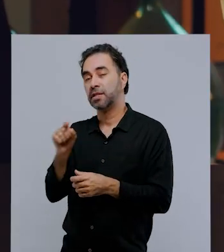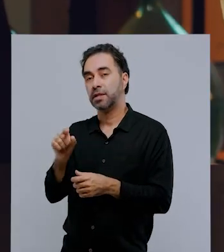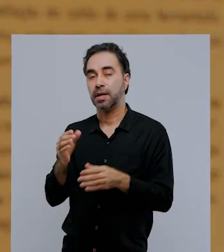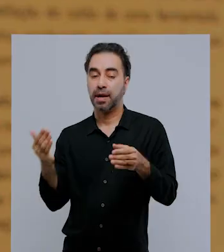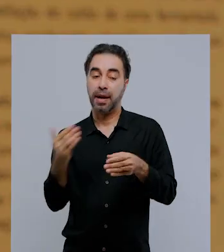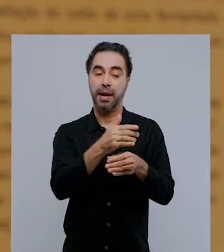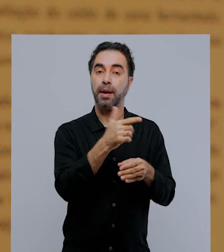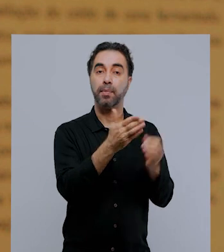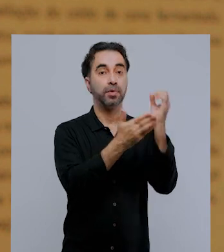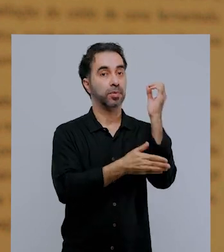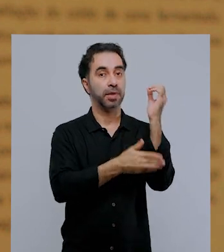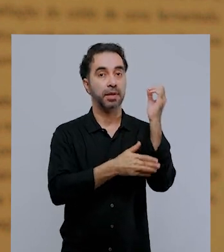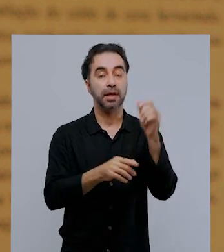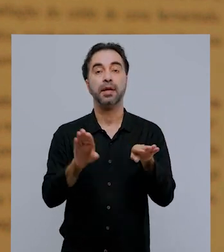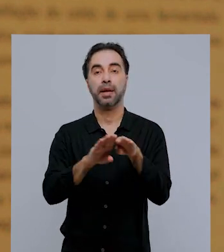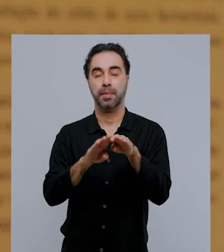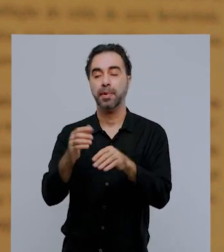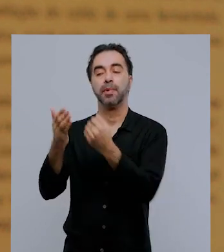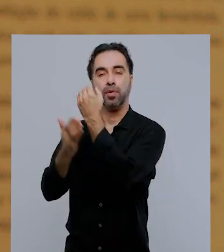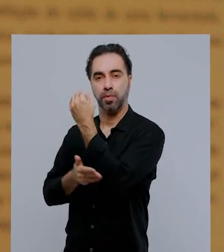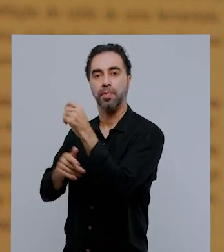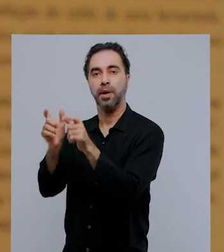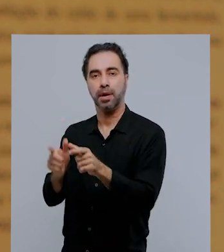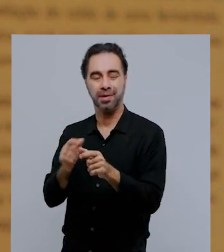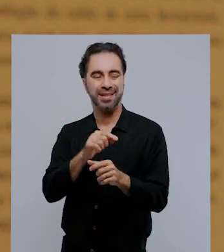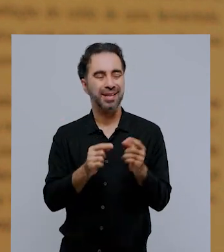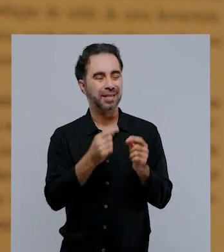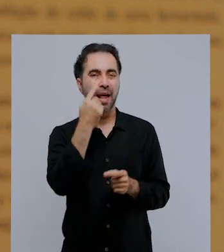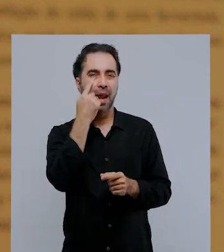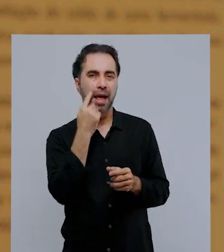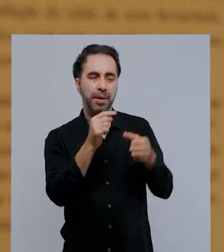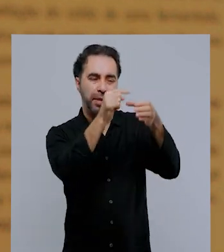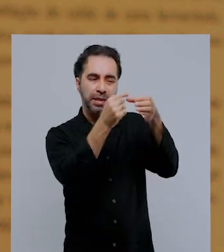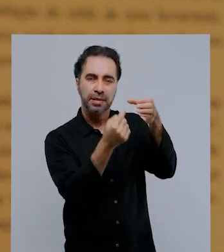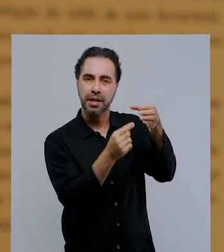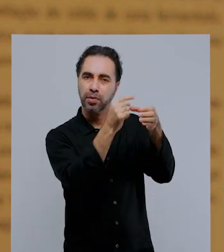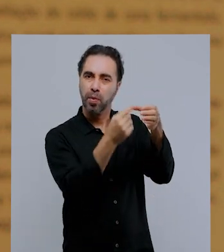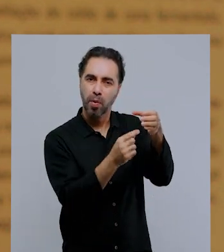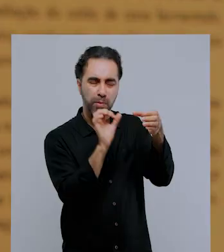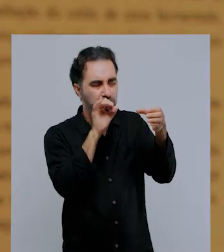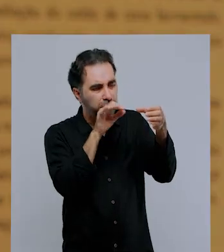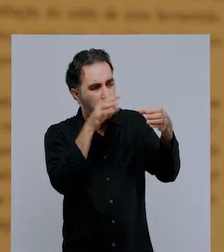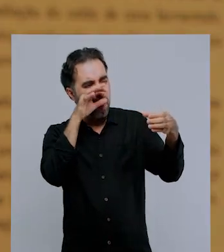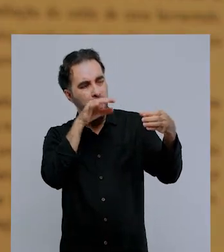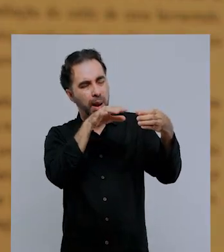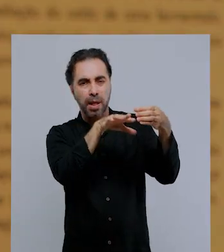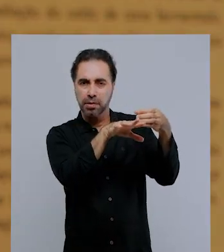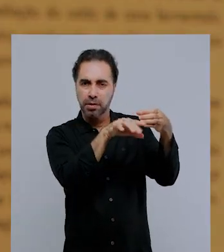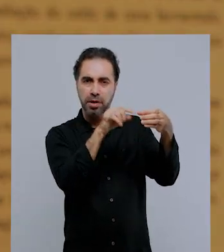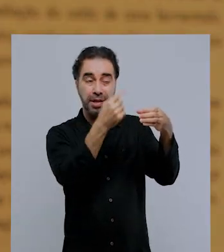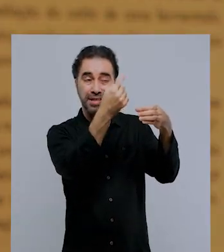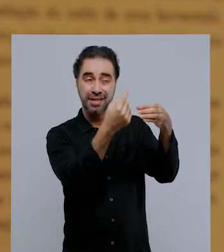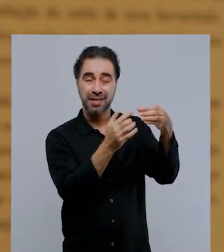madeira. Ela tem que ter as lágrimas consistentes, ela não pode estar turva, ela tem que ser cristalina, tá? As lágrimas têm que